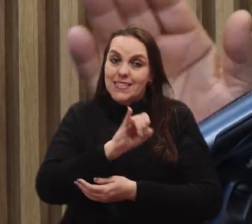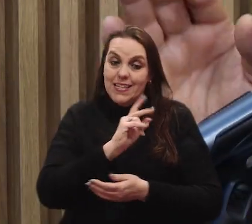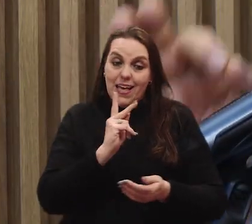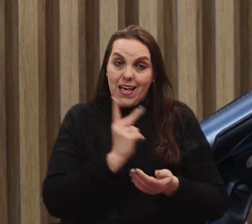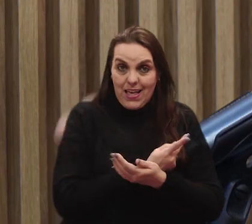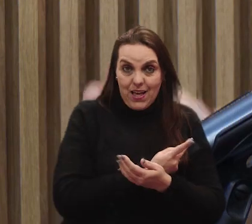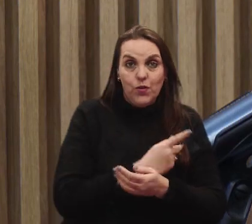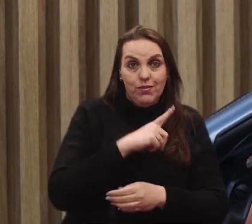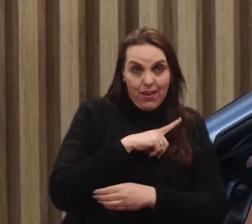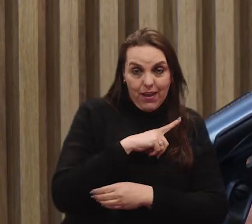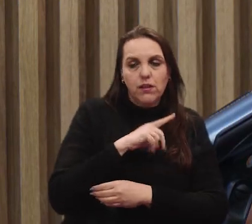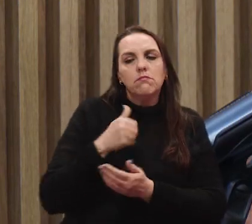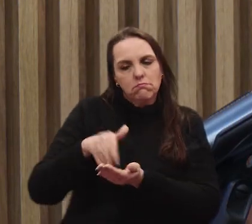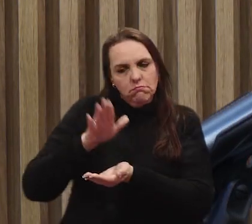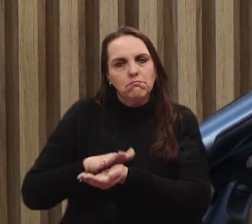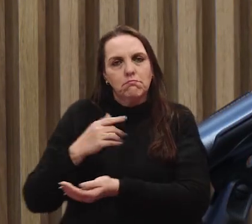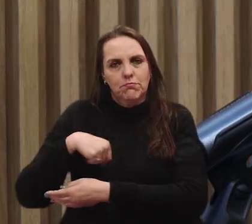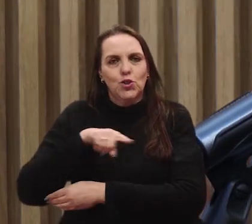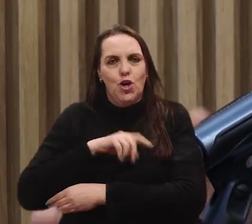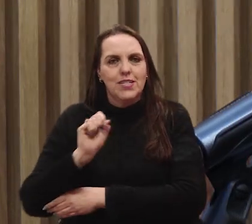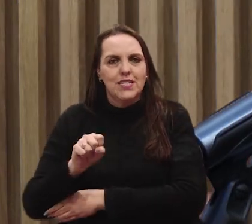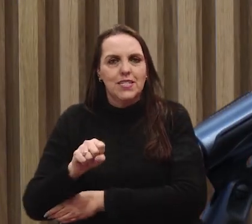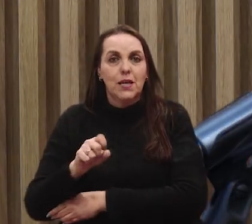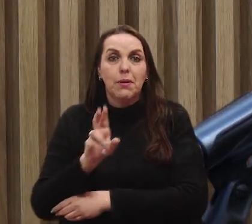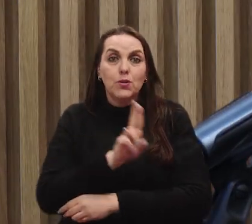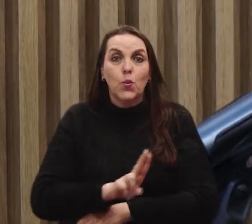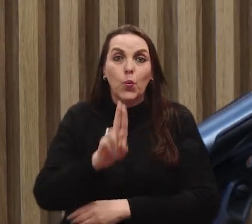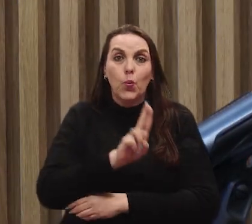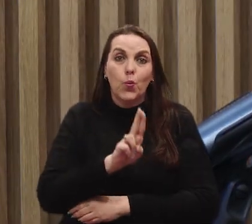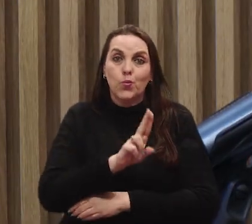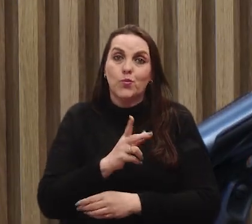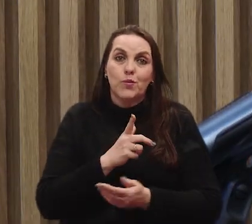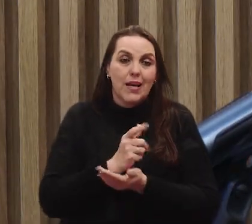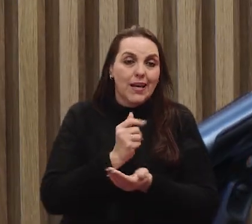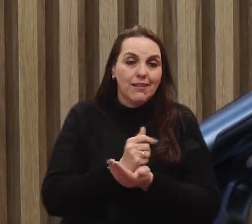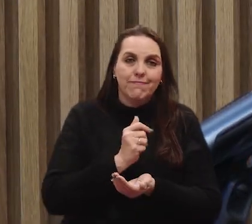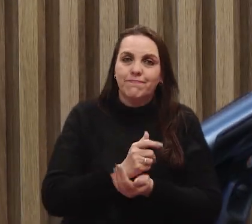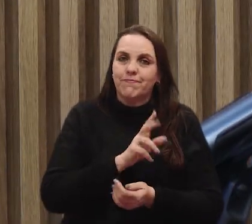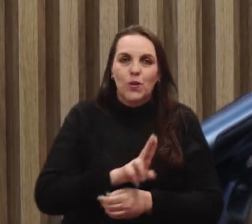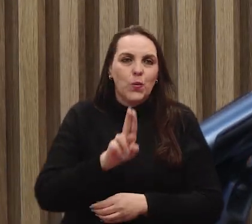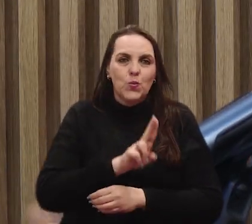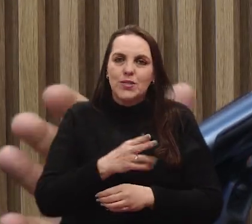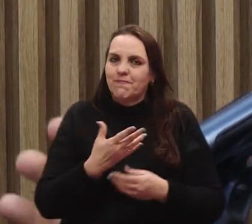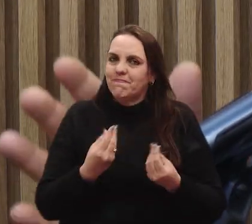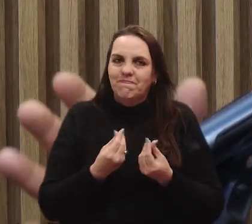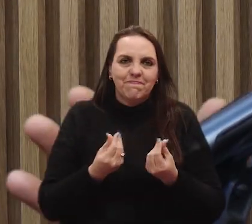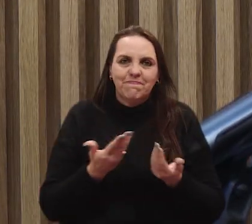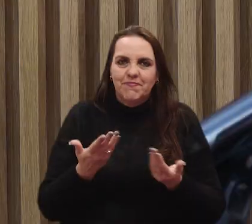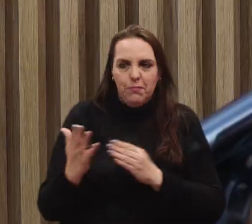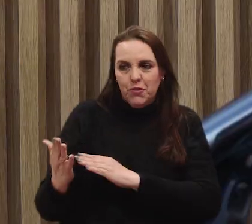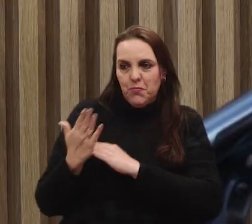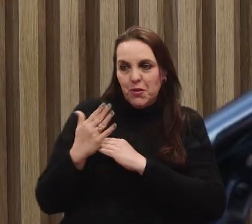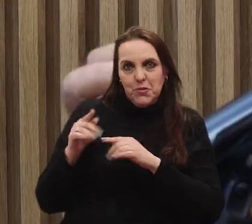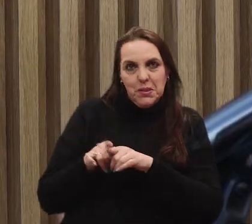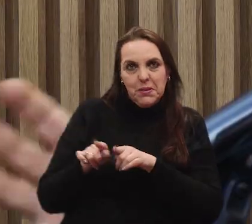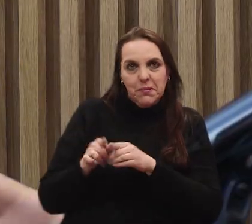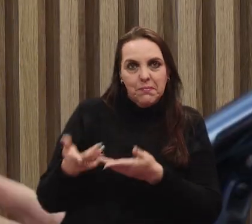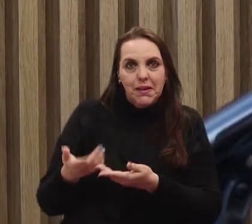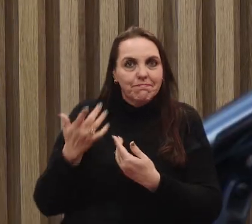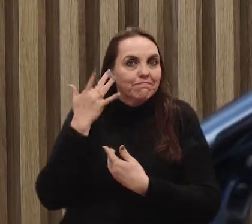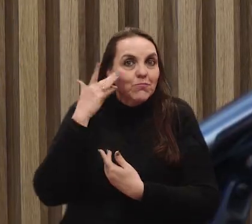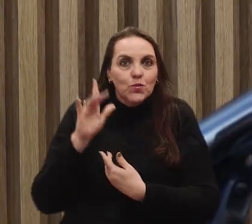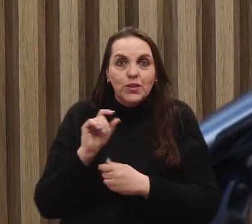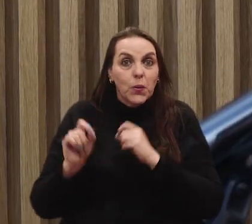autuamos, mas especificamente nessa questão do consumo, o doutor Dagoberto também pode até me auxiliar aqui, a gente não encontra qual